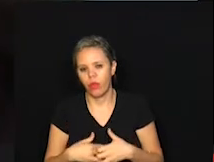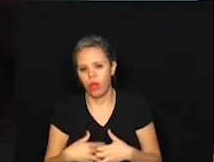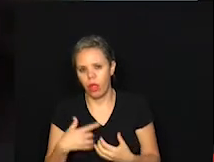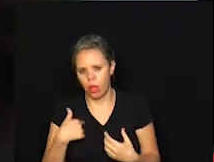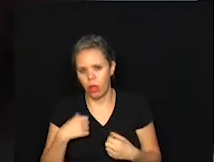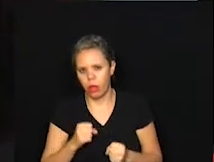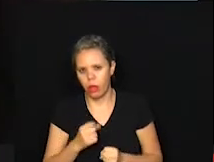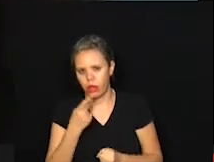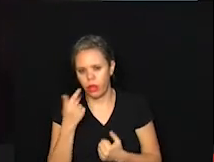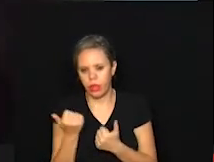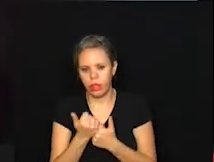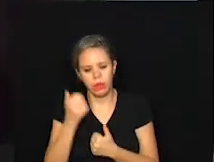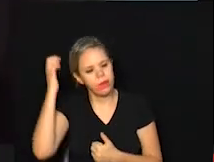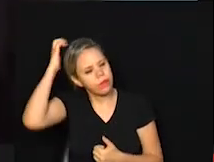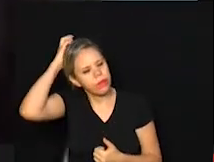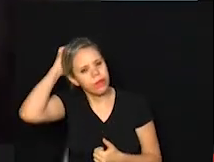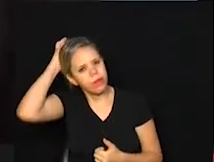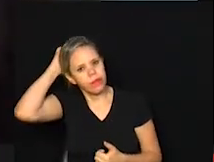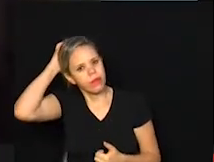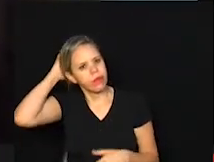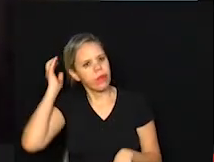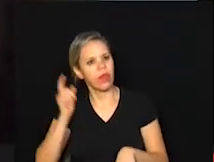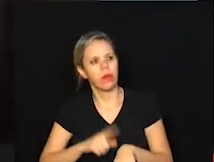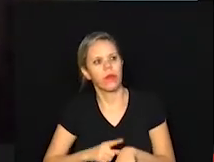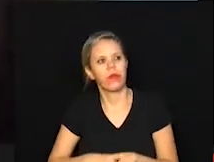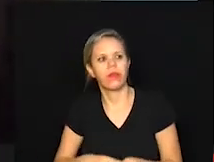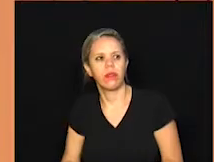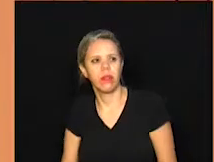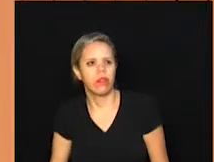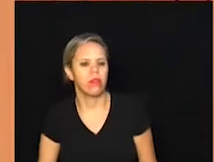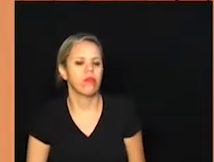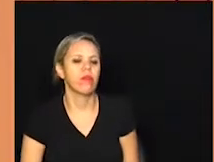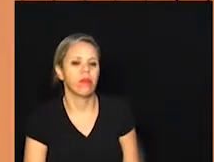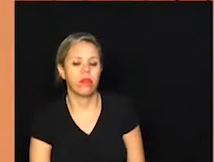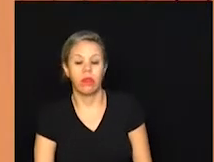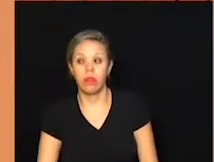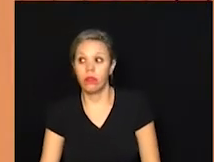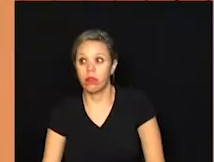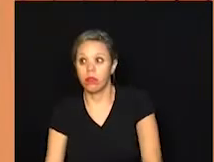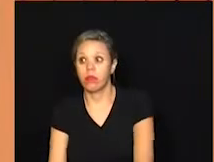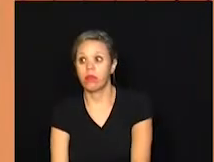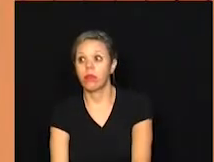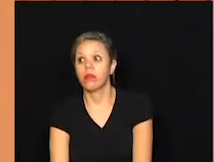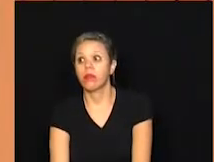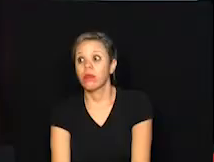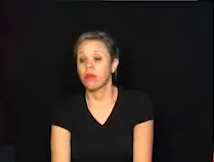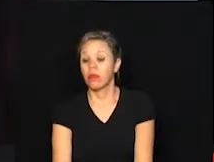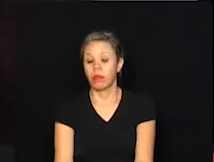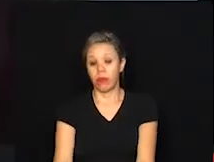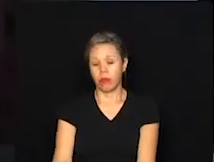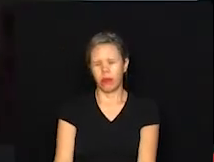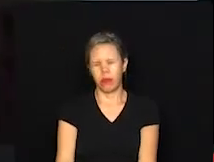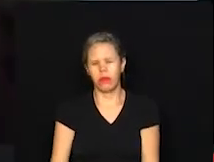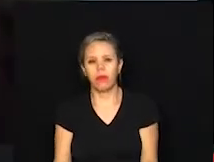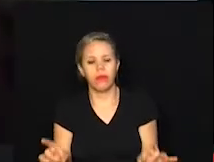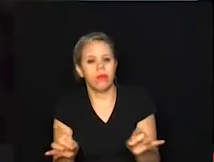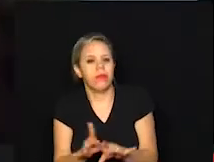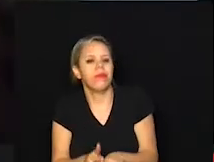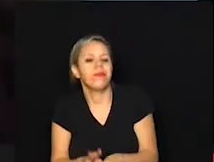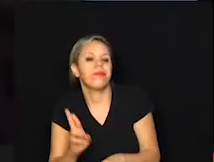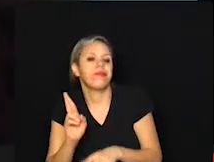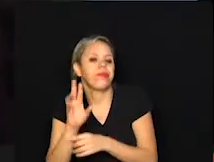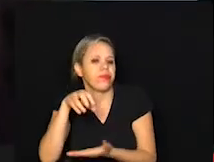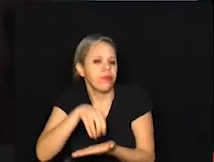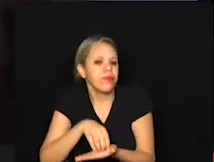posso substituí-la neste momento. Por favor, secretária. Então, pronto, o Centro de